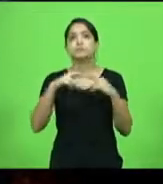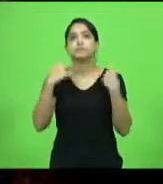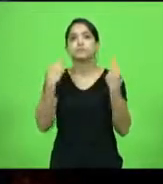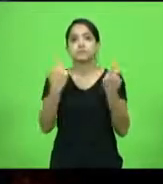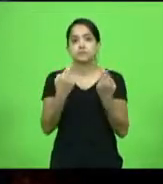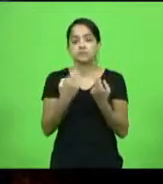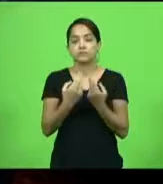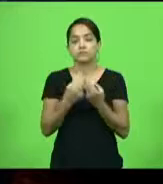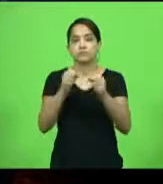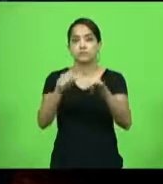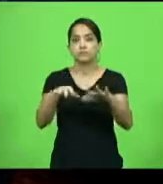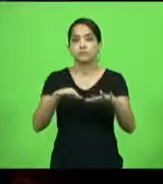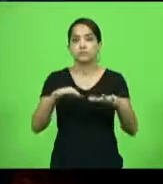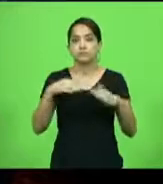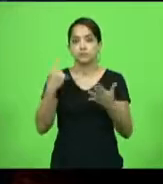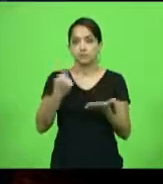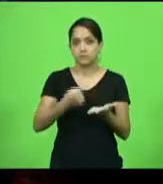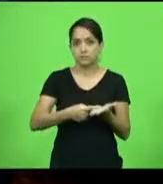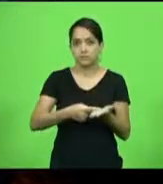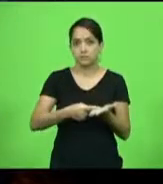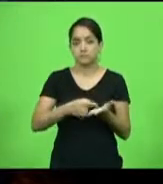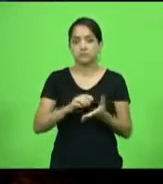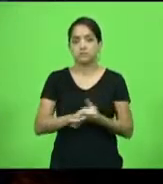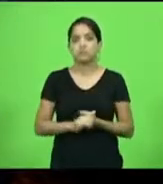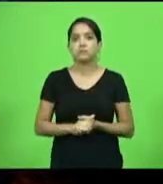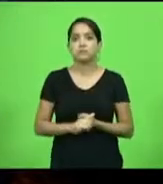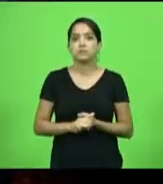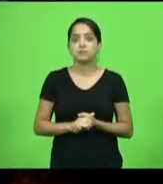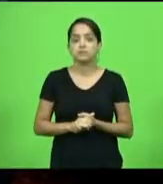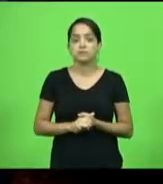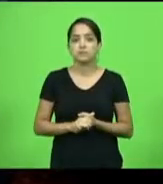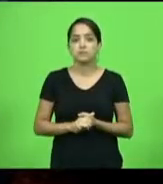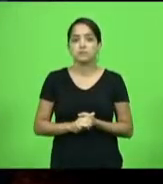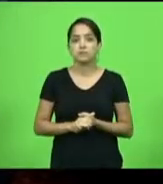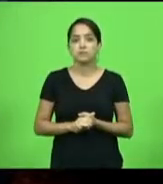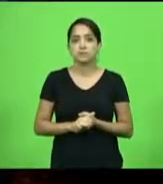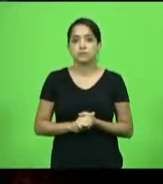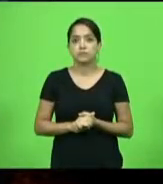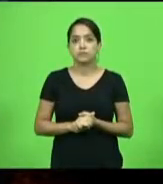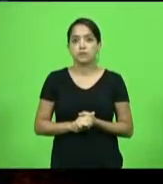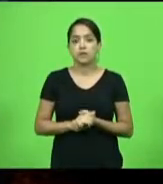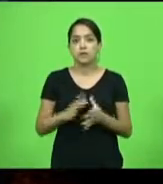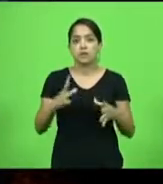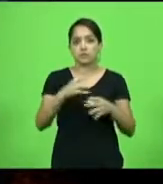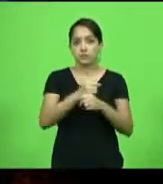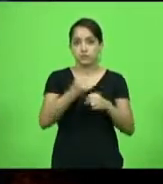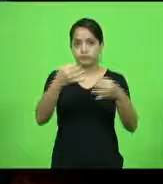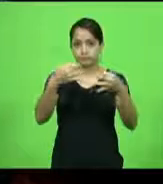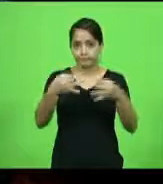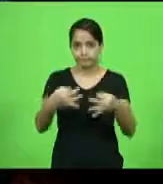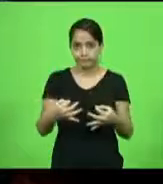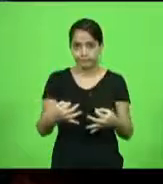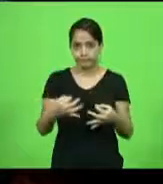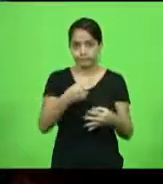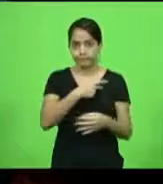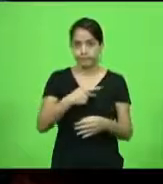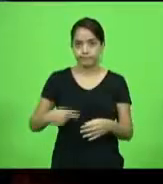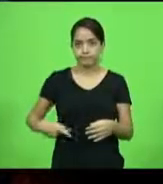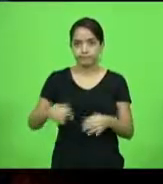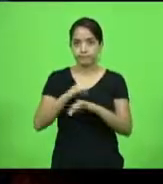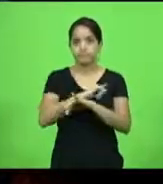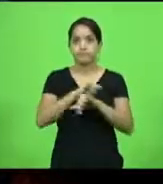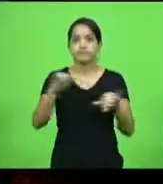de Santa Catarina, reuniram-se a Assembleia Legislativa em sessão ordinária, havendo quórum regimental, o senhor presidente